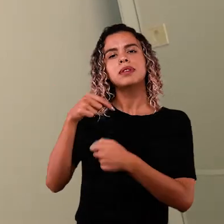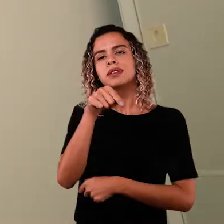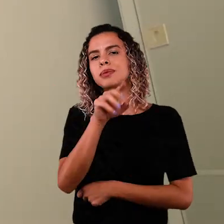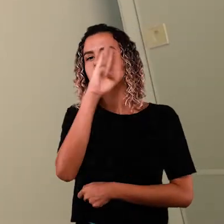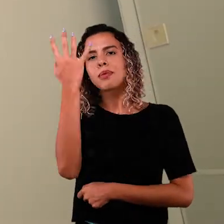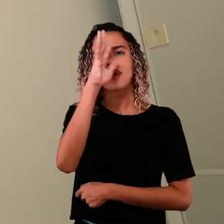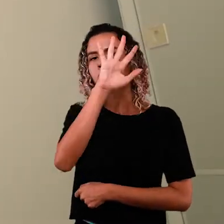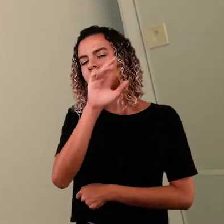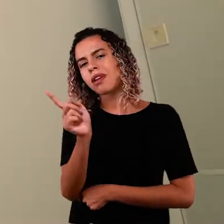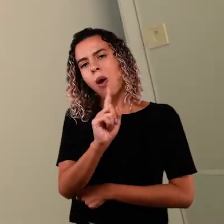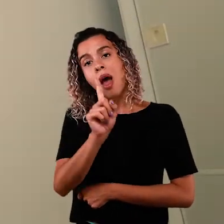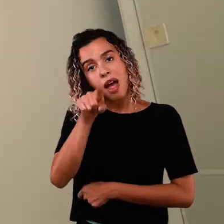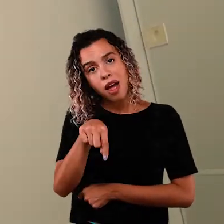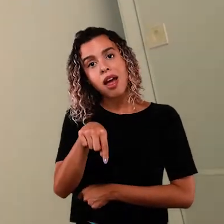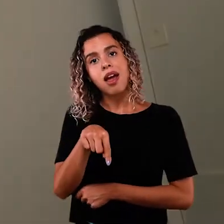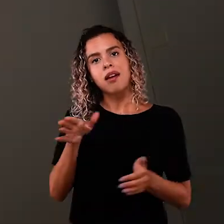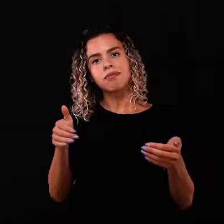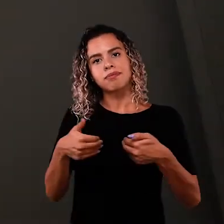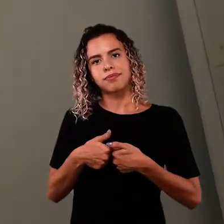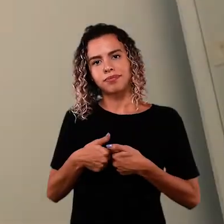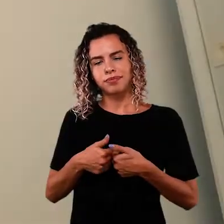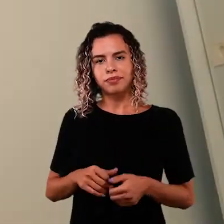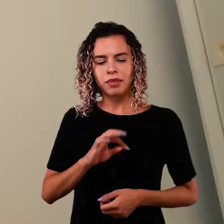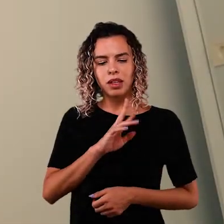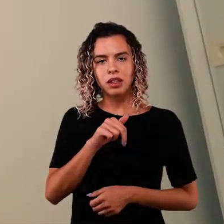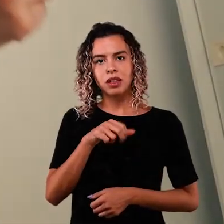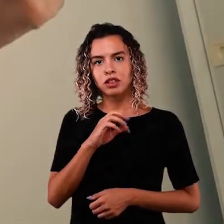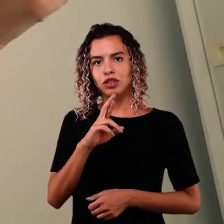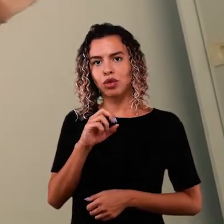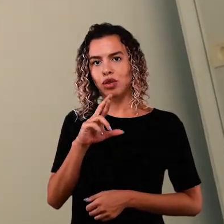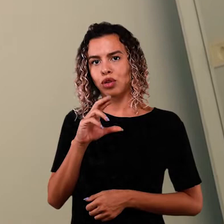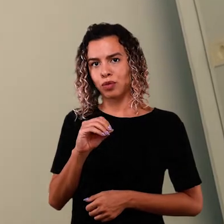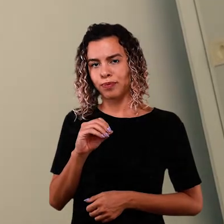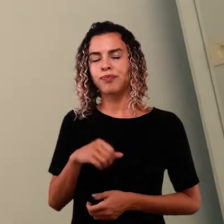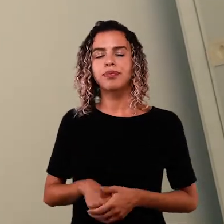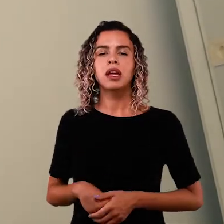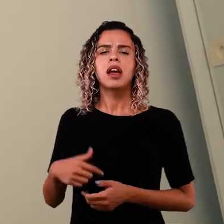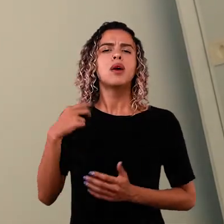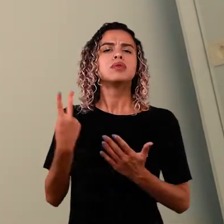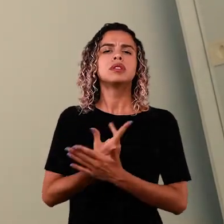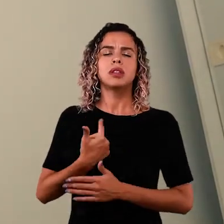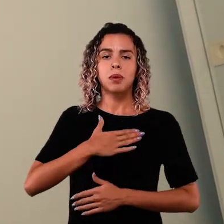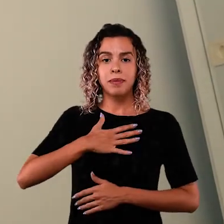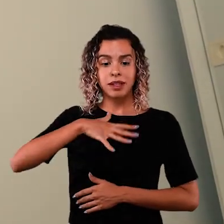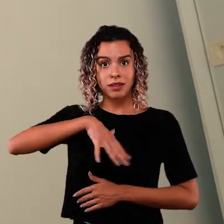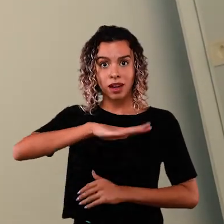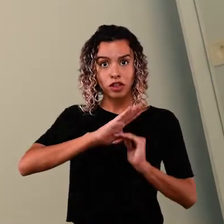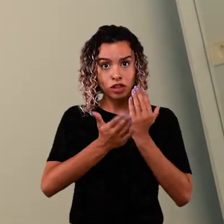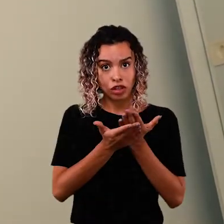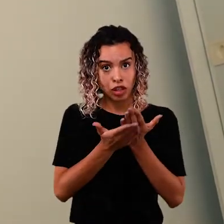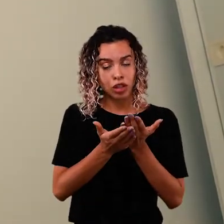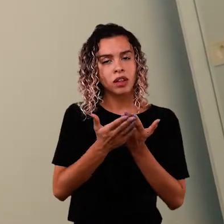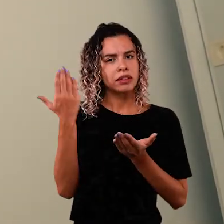era transtorno do espectro autista. Ela esfrega as mãos. É que quando eu tava na minha sala, né, no meu ambiente